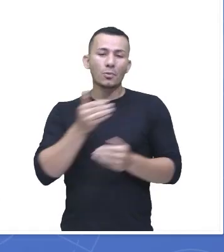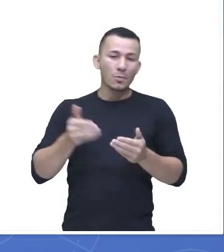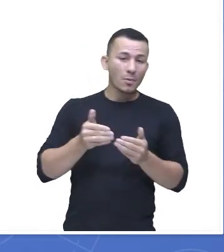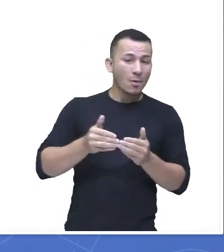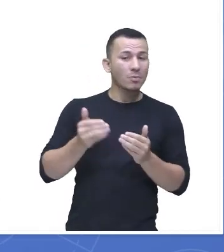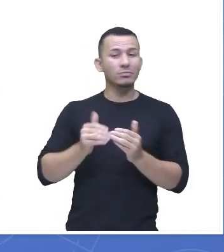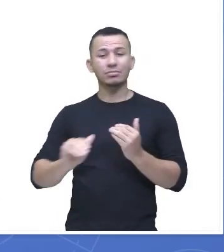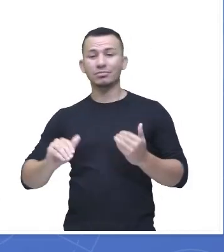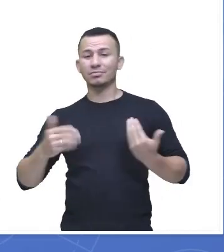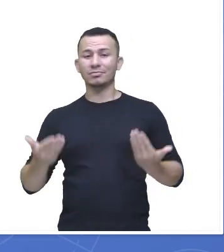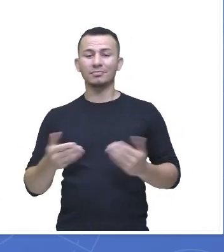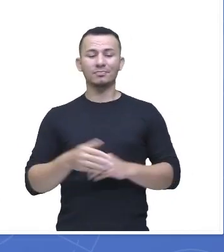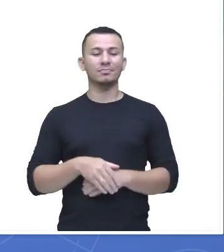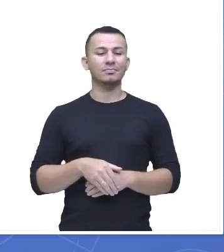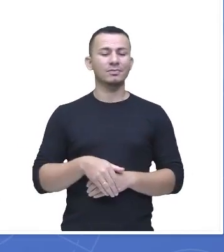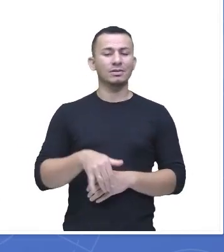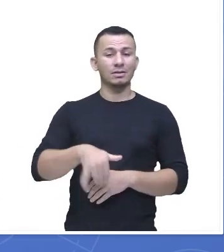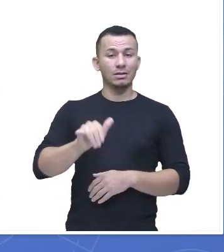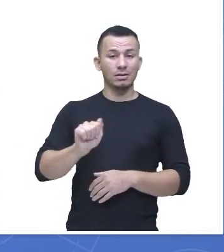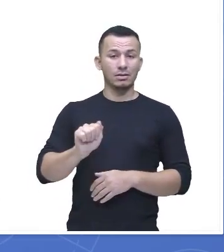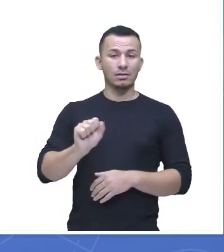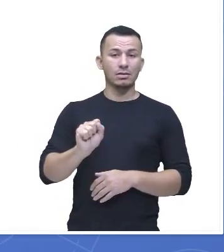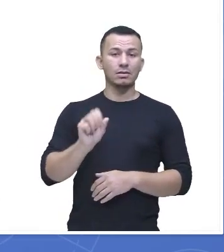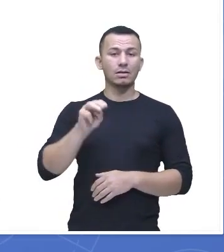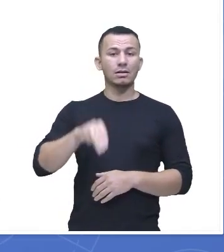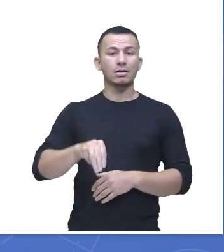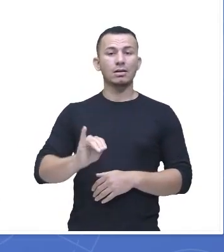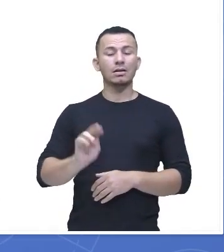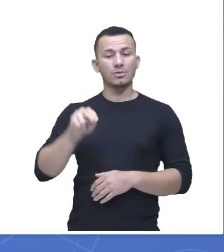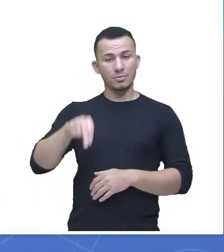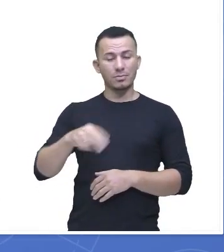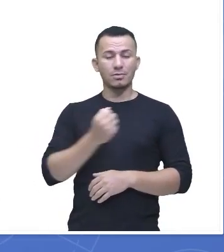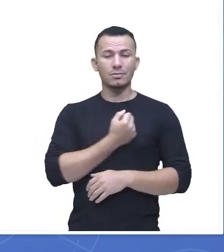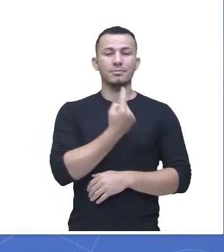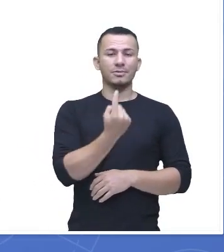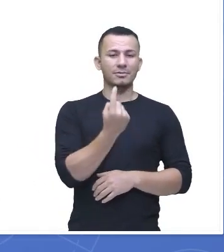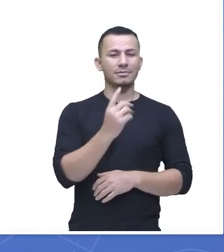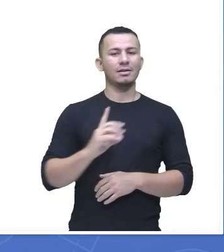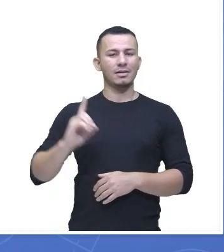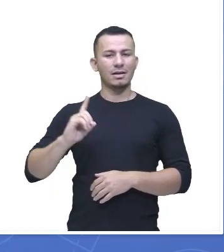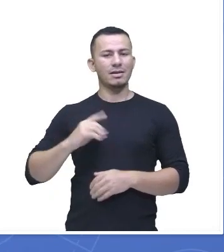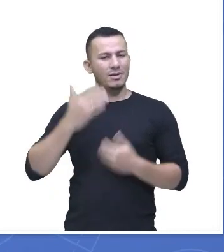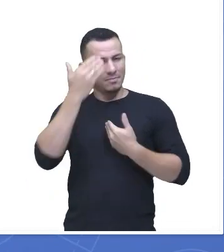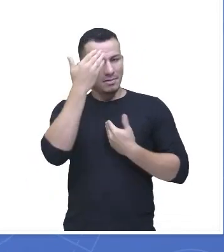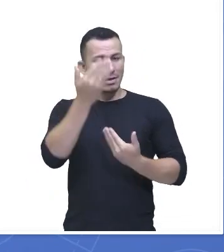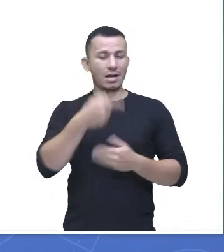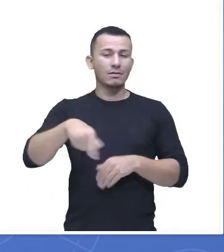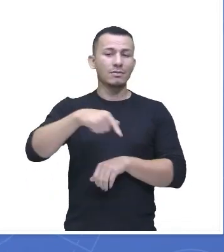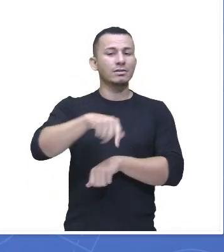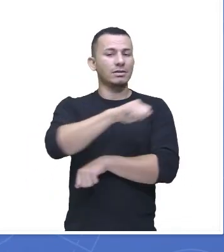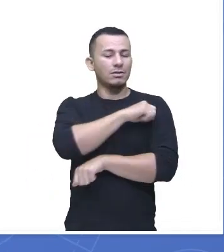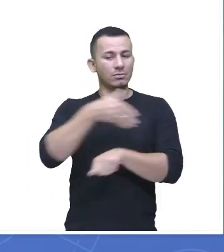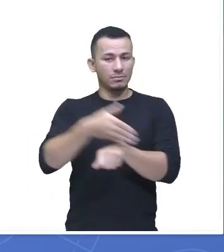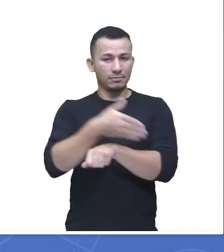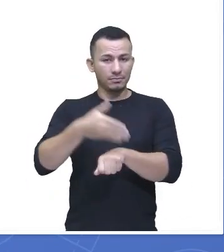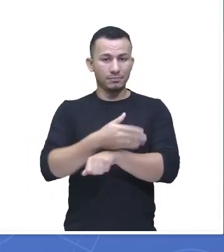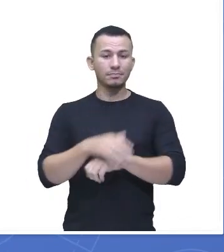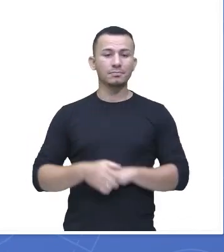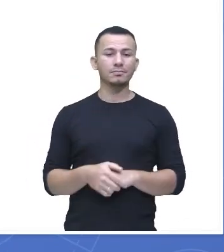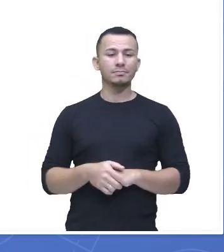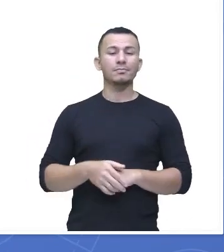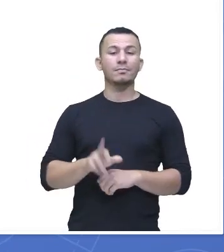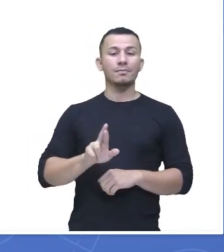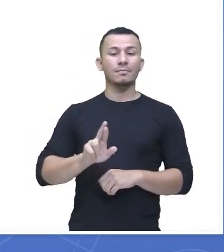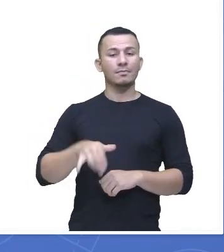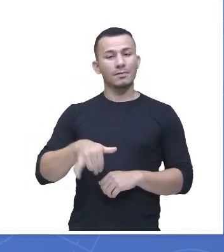ele. Nós temos aí Yasmin, que disse que a questão 1 é a letra D. Muito obrigada pela participação de vocês. O Rian